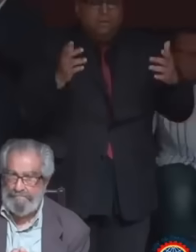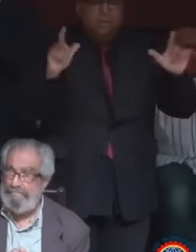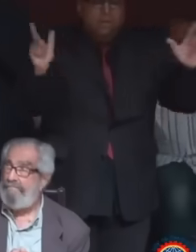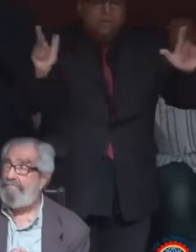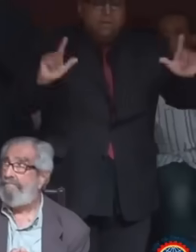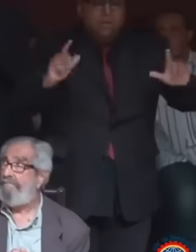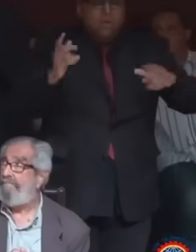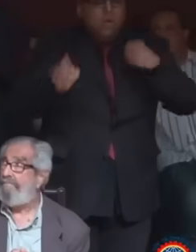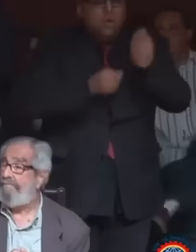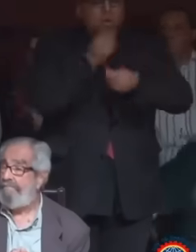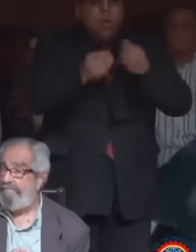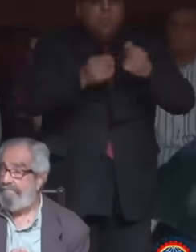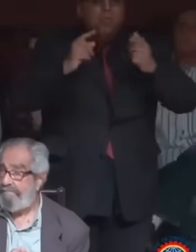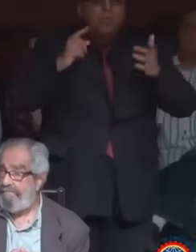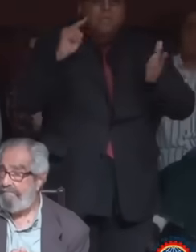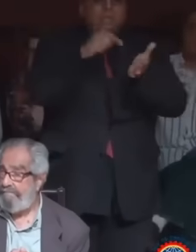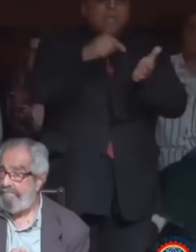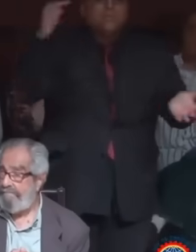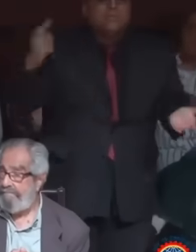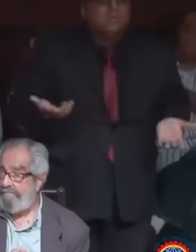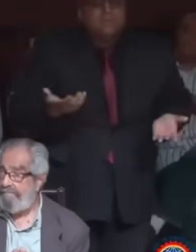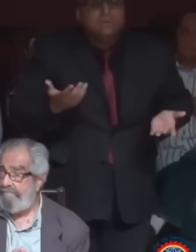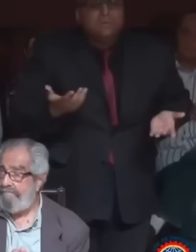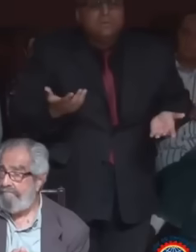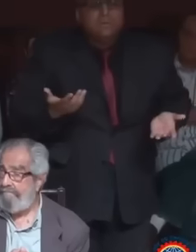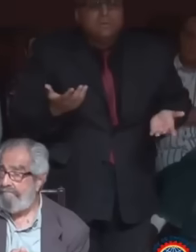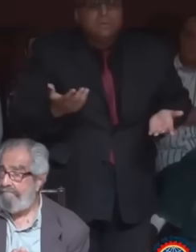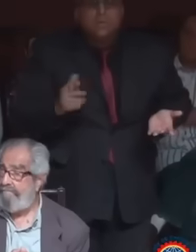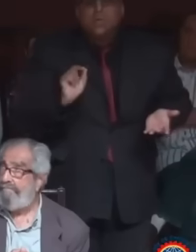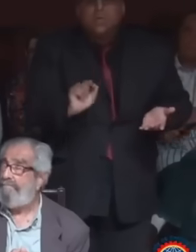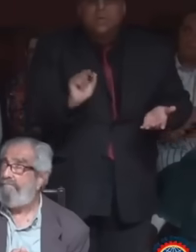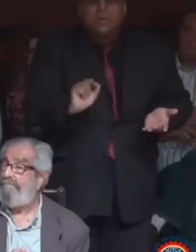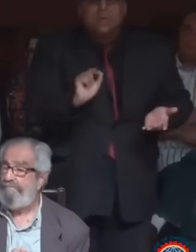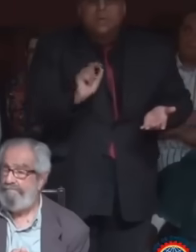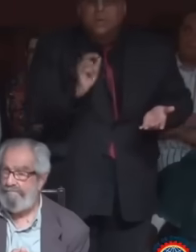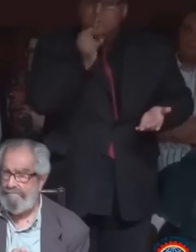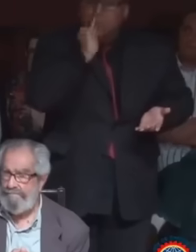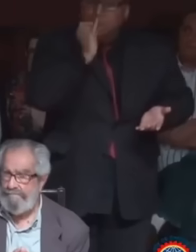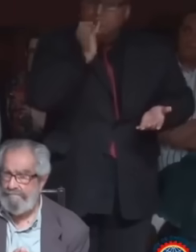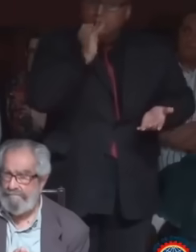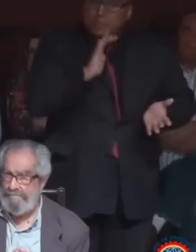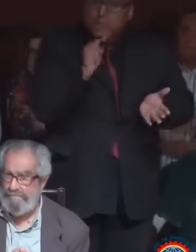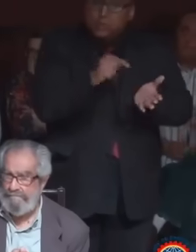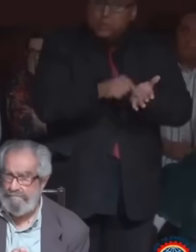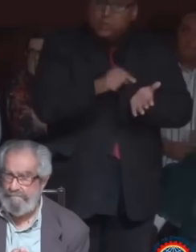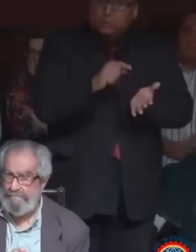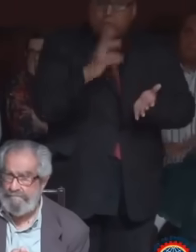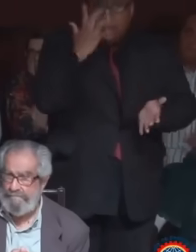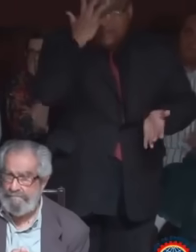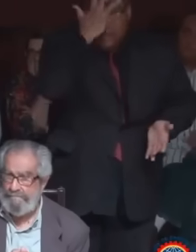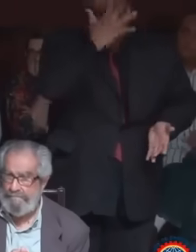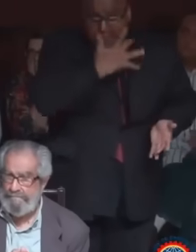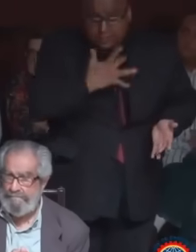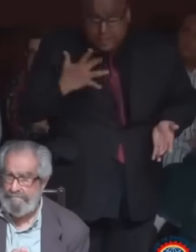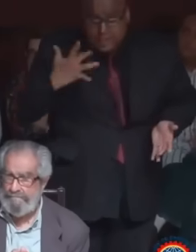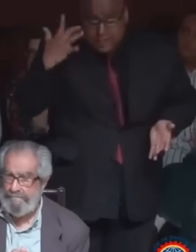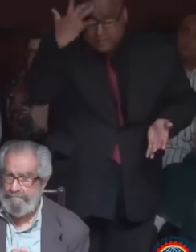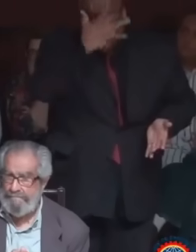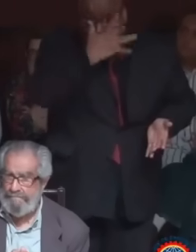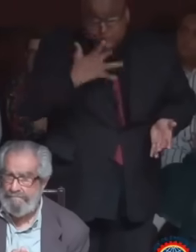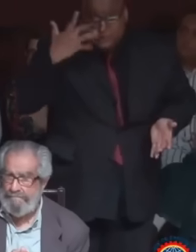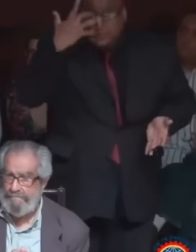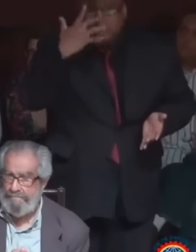Como é que foi retratada a denúncia? A denúncia foi retratada da seguinte maneira: o Haddad